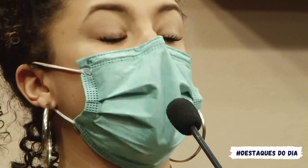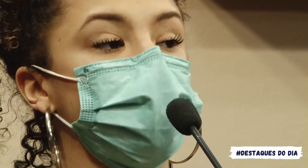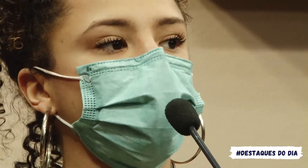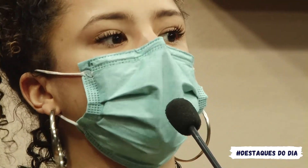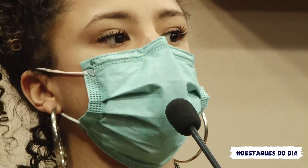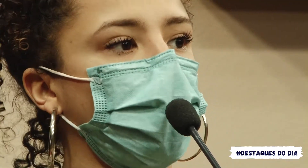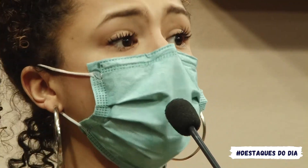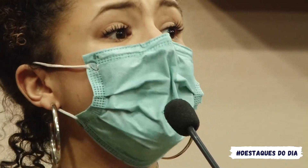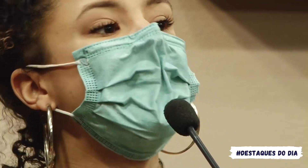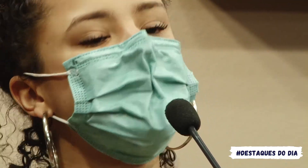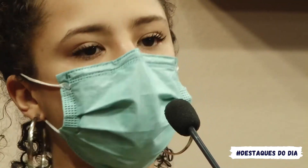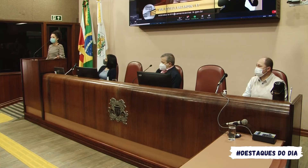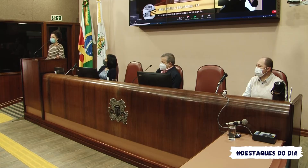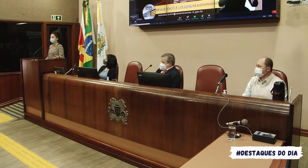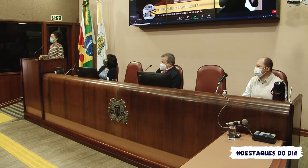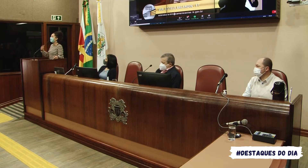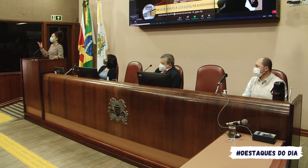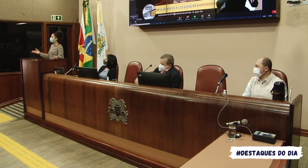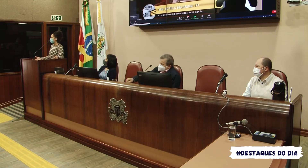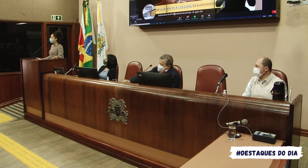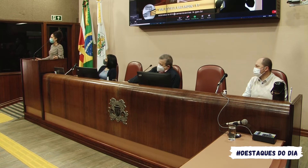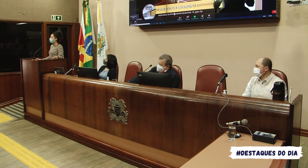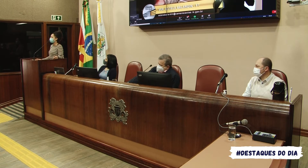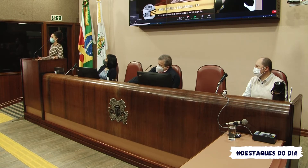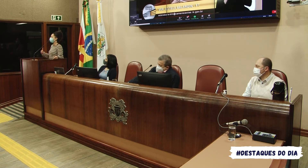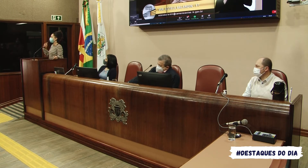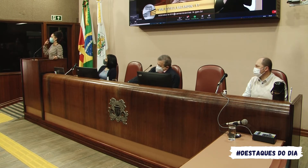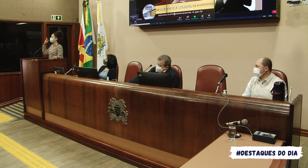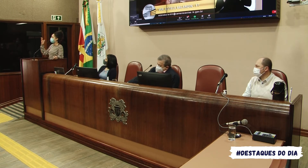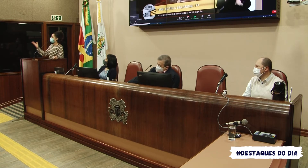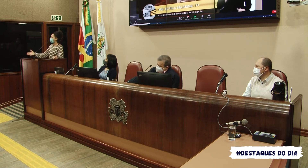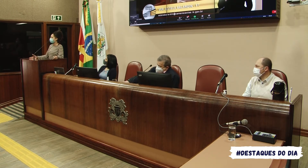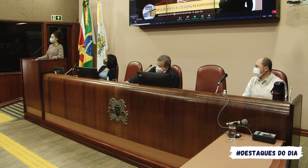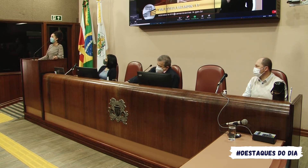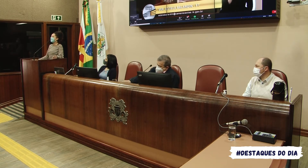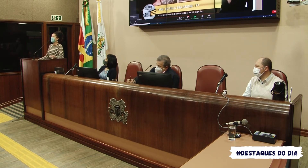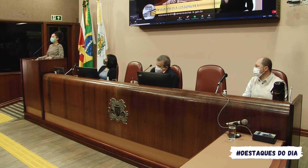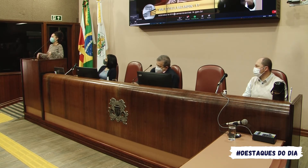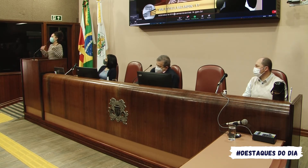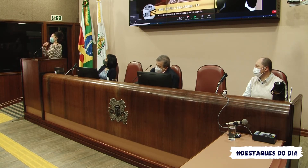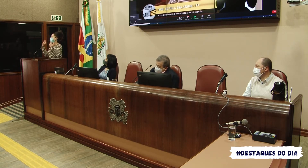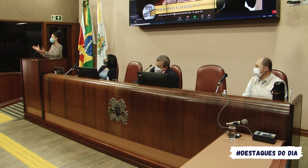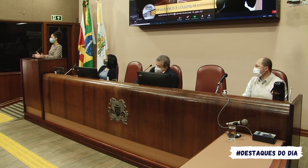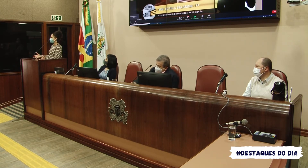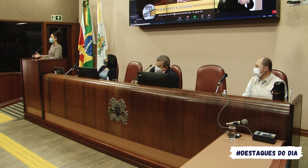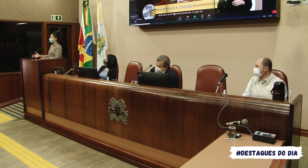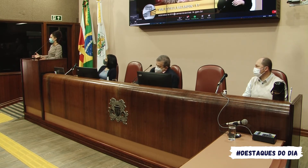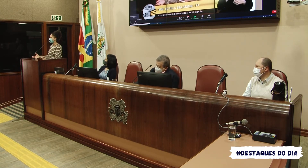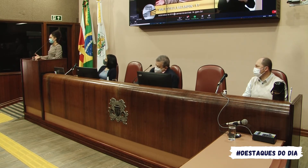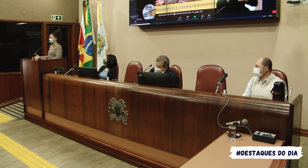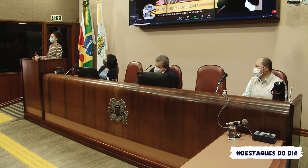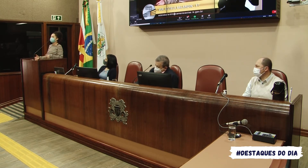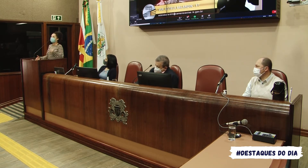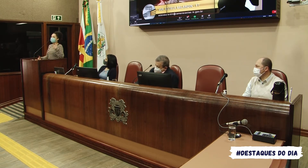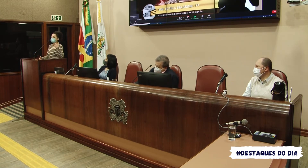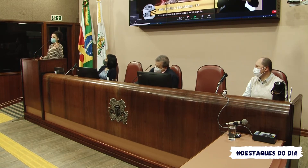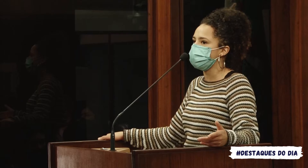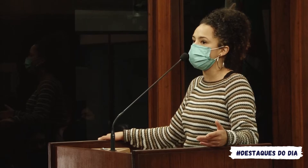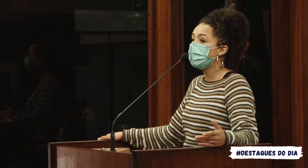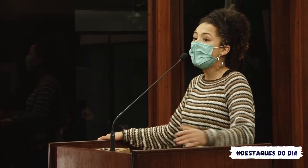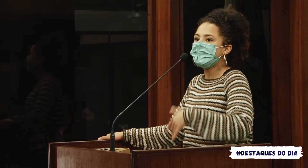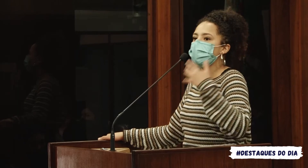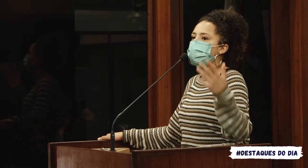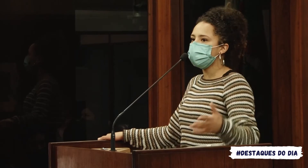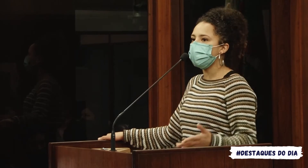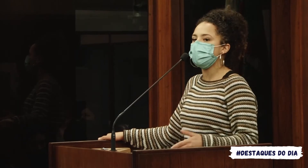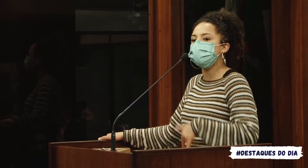de empresas multinacionais. A parlamentar elogiou a cooperativa que distribui de forma justa os valores arrecadados com as corridas e